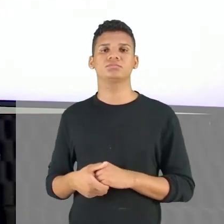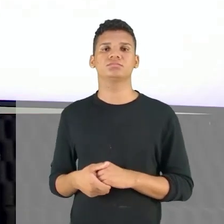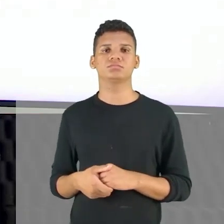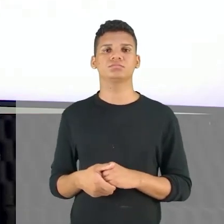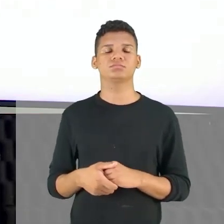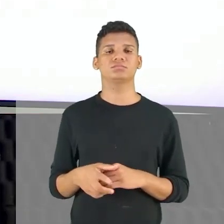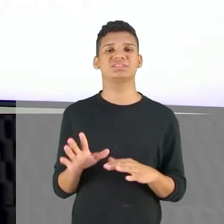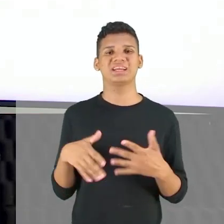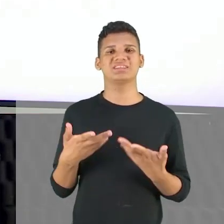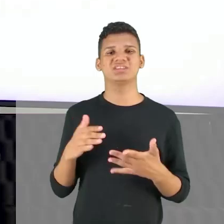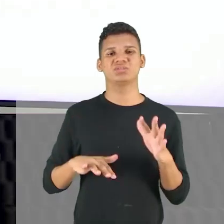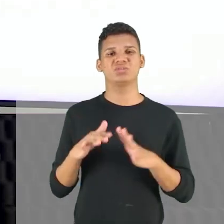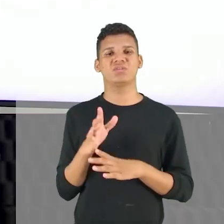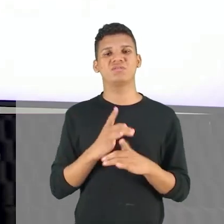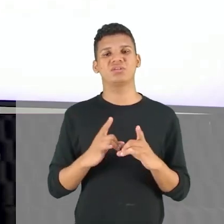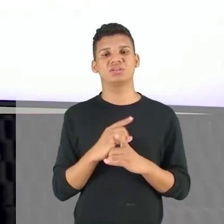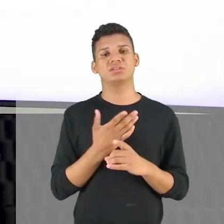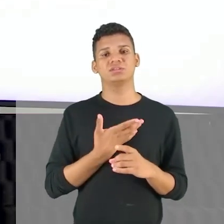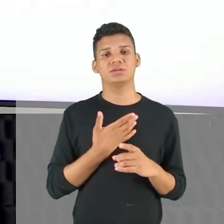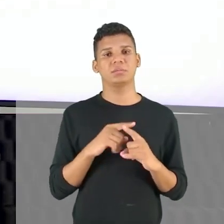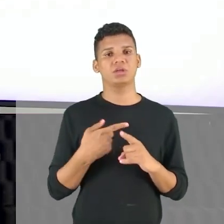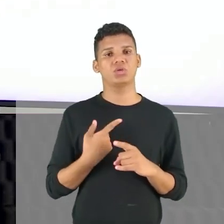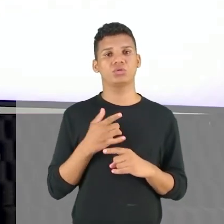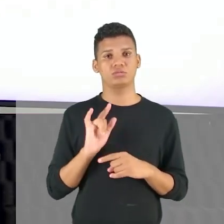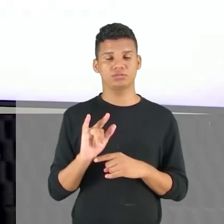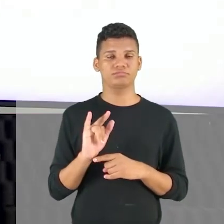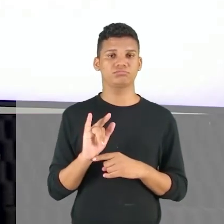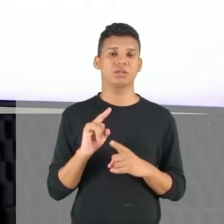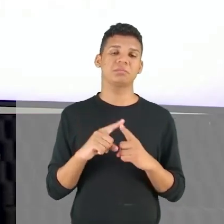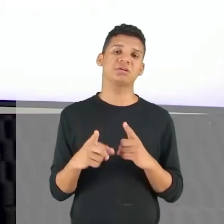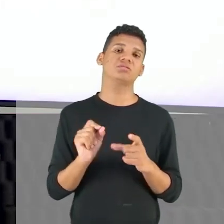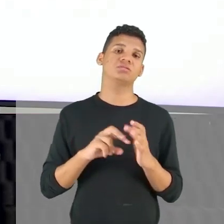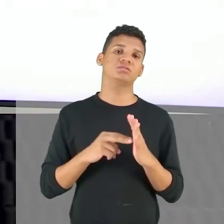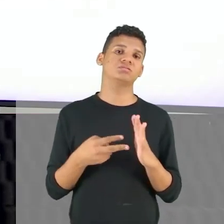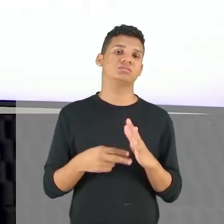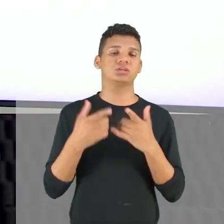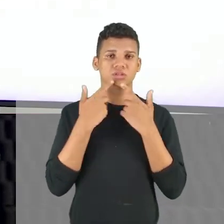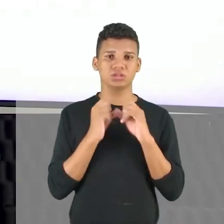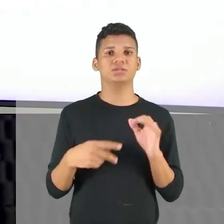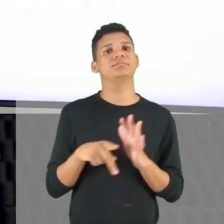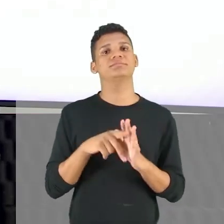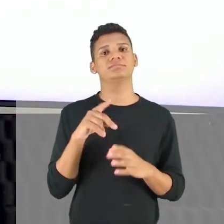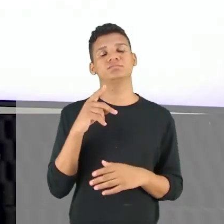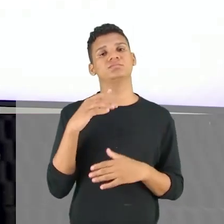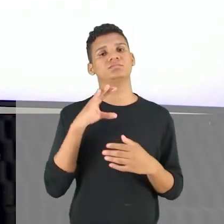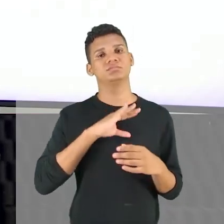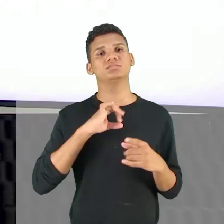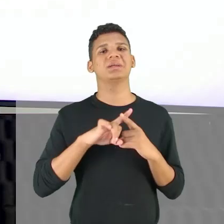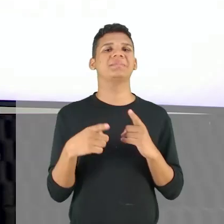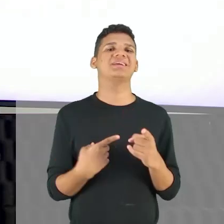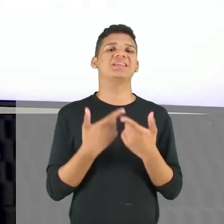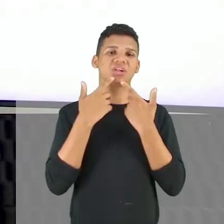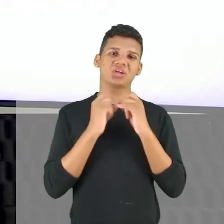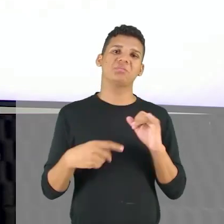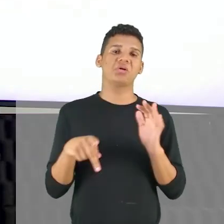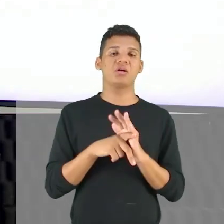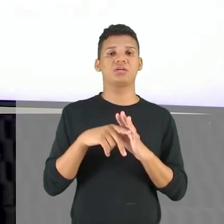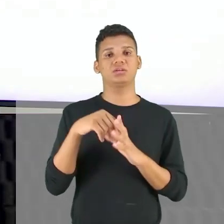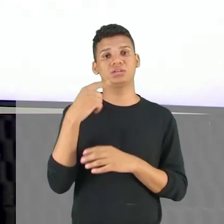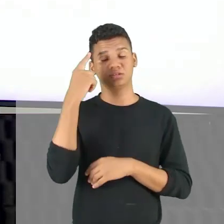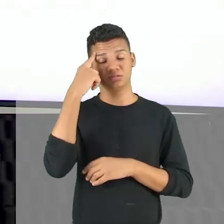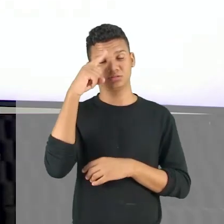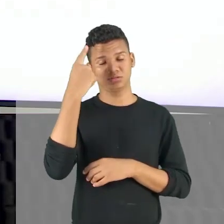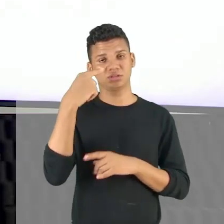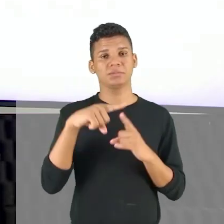caso, um falso amigo. Amo significa, no caso da língua portuguesa, um verbo eu amo, mas na língua espanhola ela pode significar amo